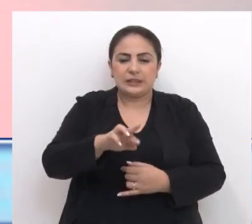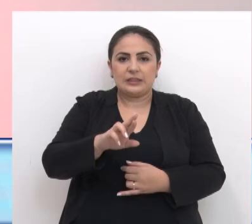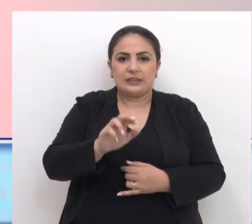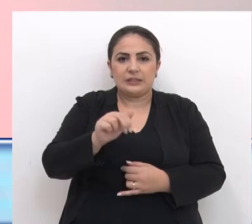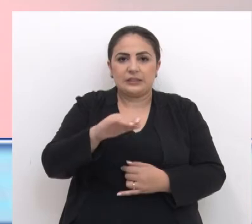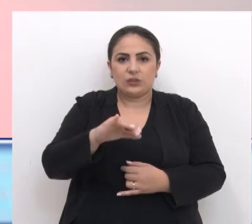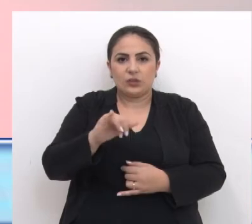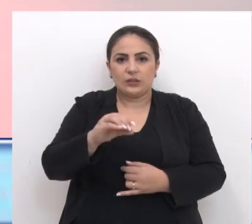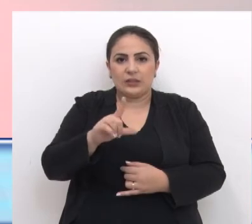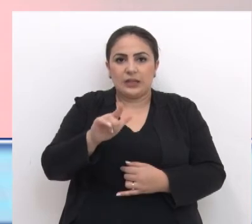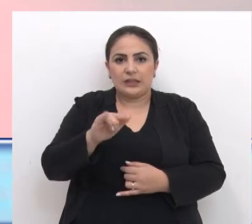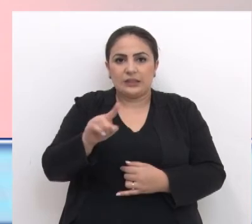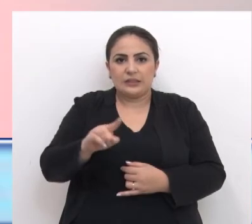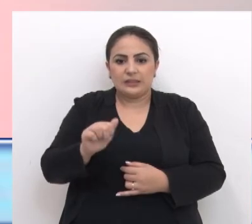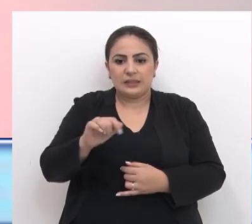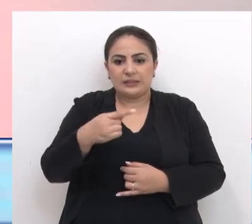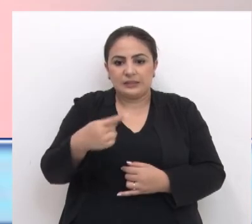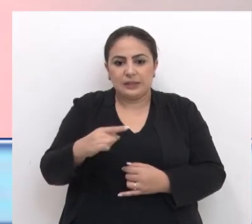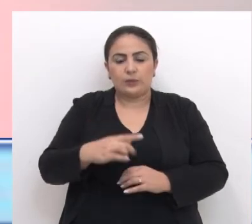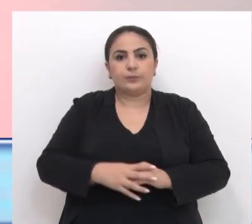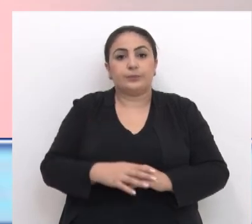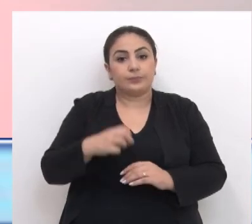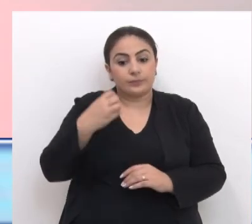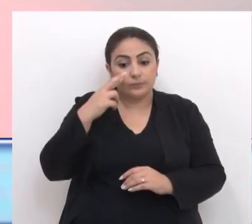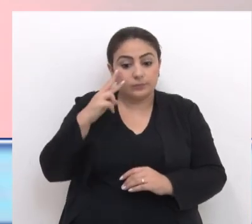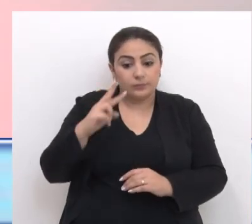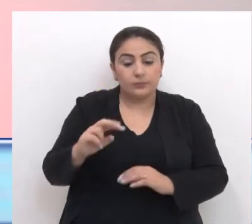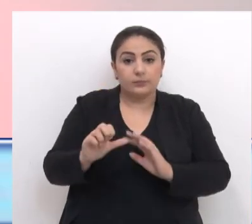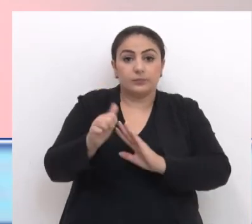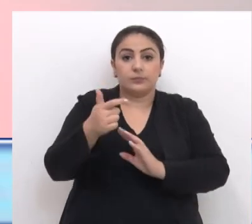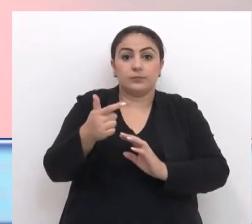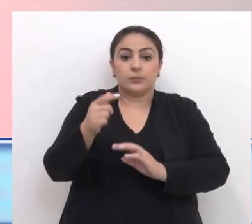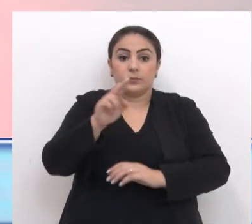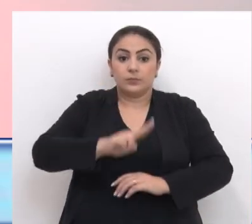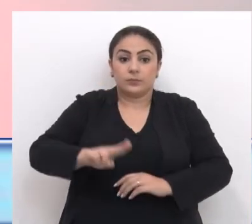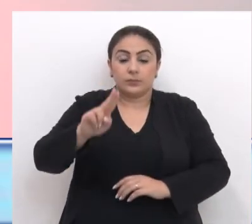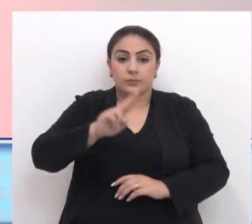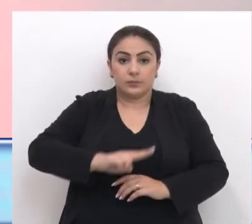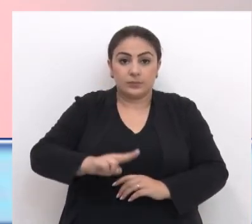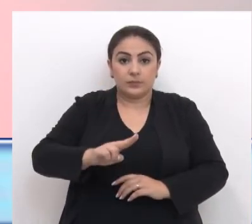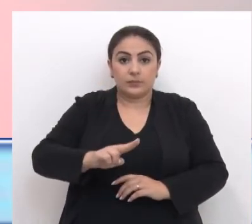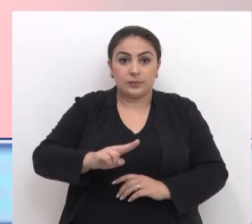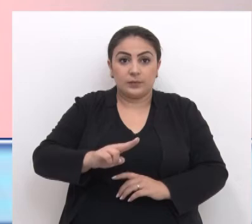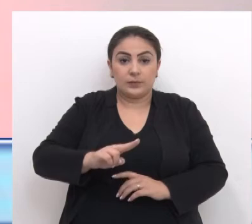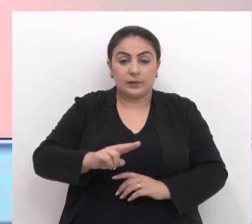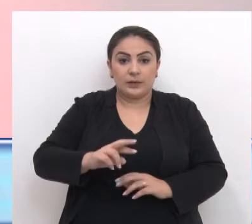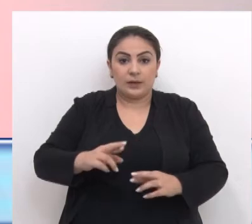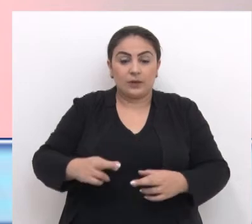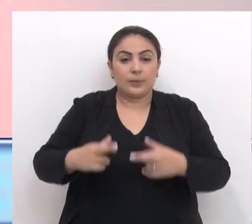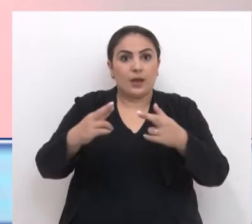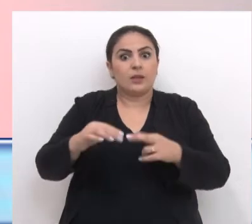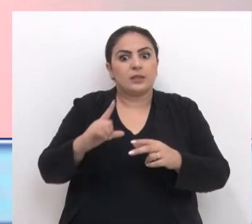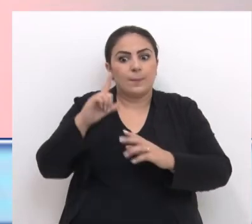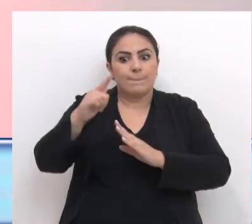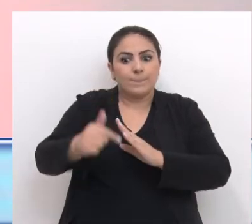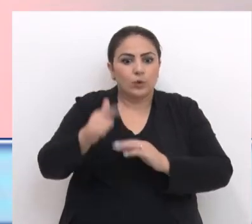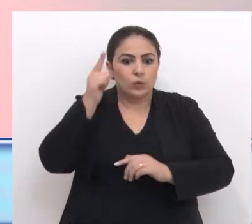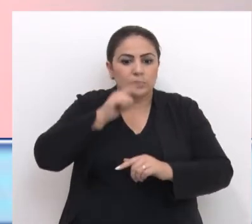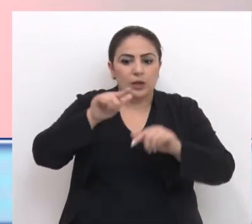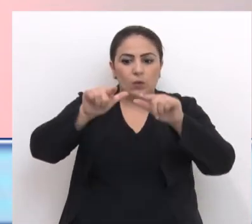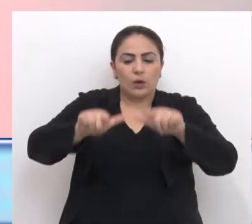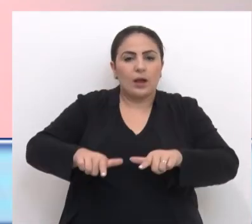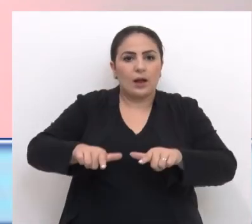vai olhar as primeiras universidades europeias, e que depois ganham espaços também na